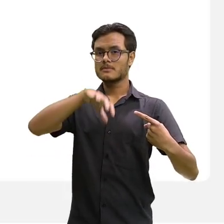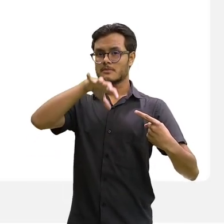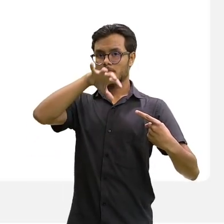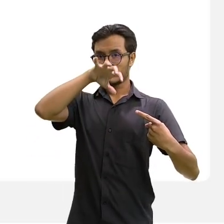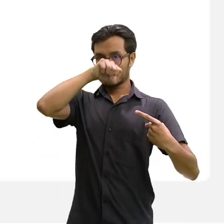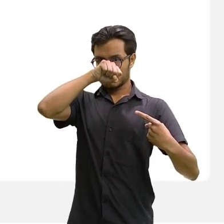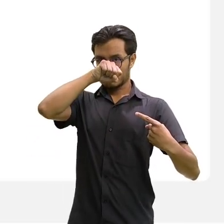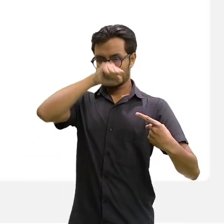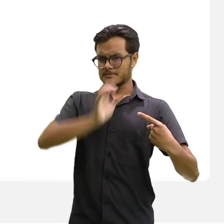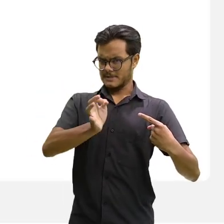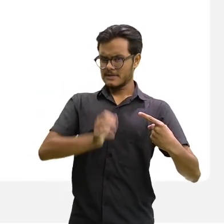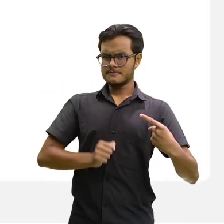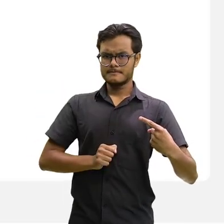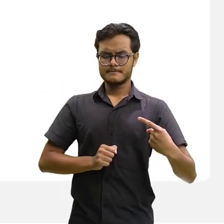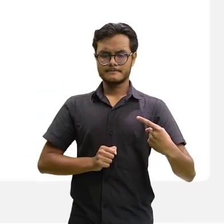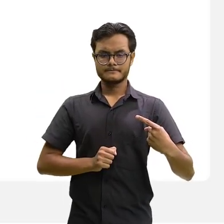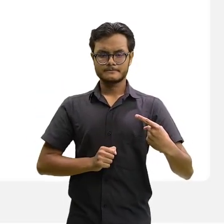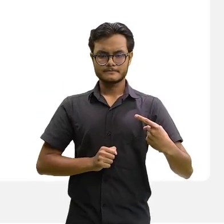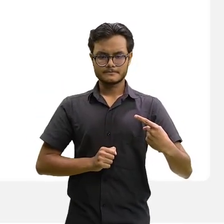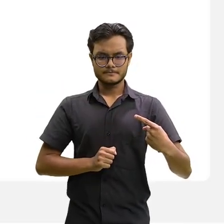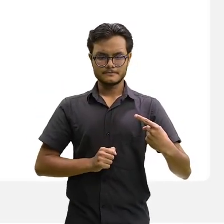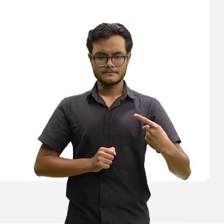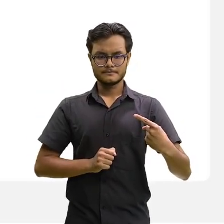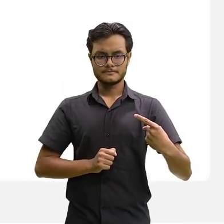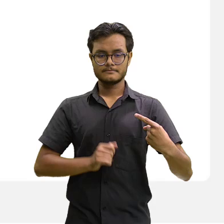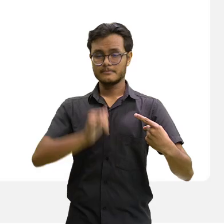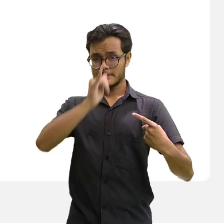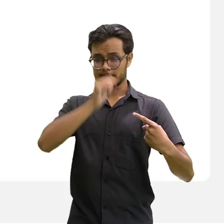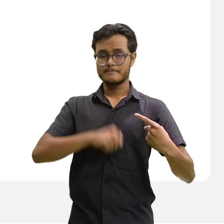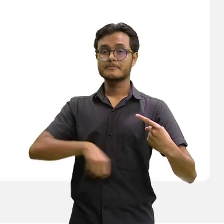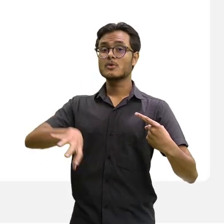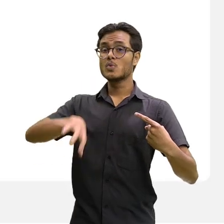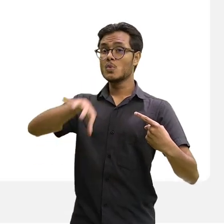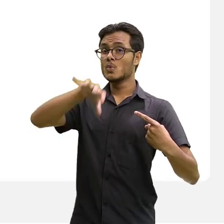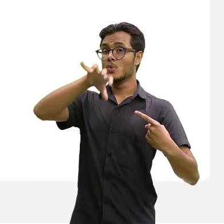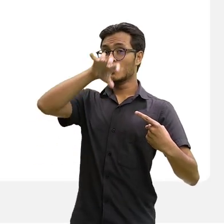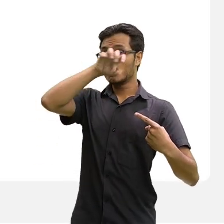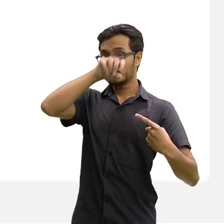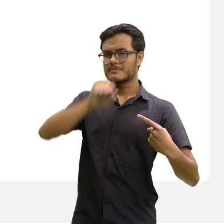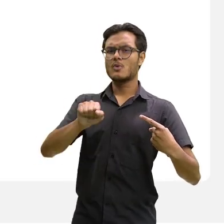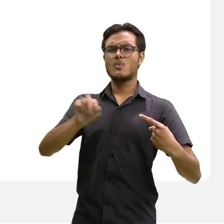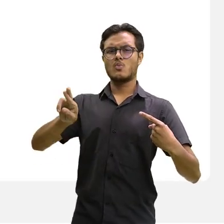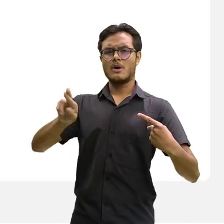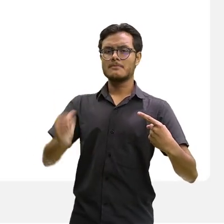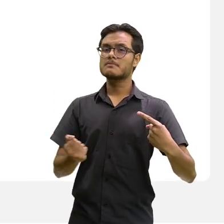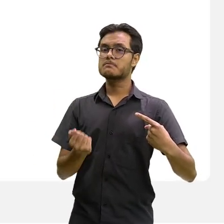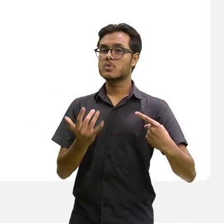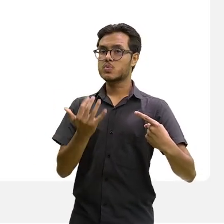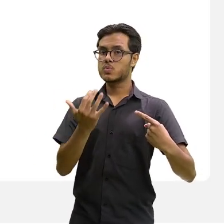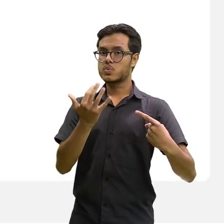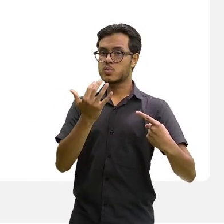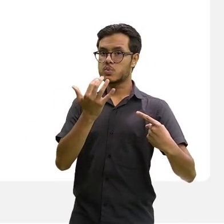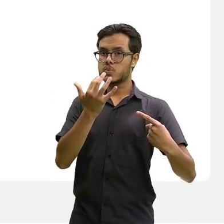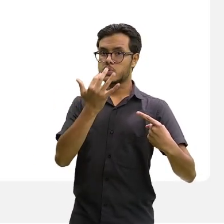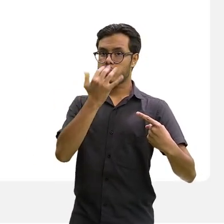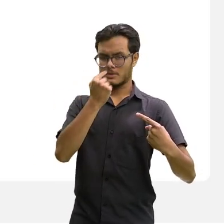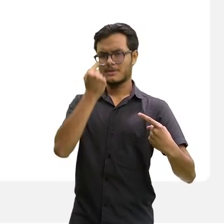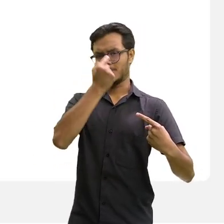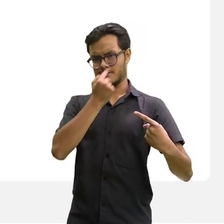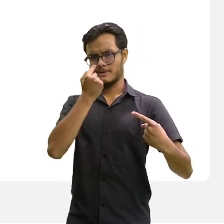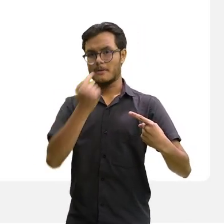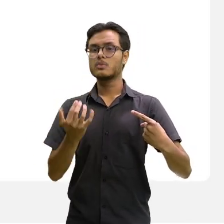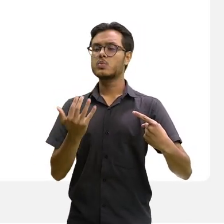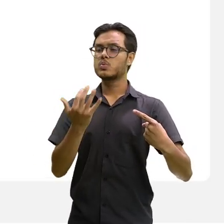respirando, o que acontece? O ar, ele vai entrar pelas tuas fossas